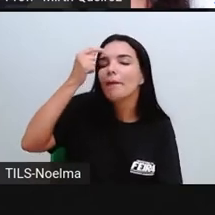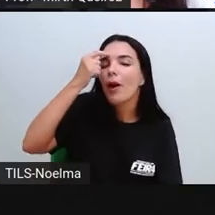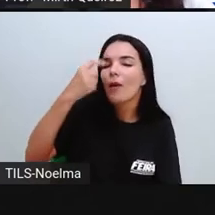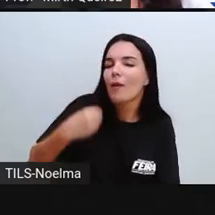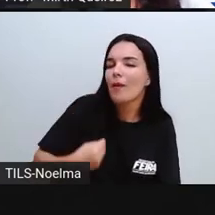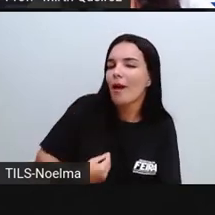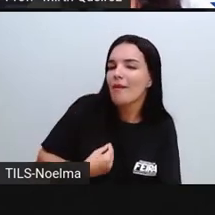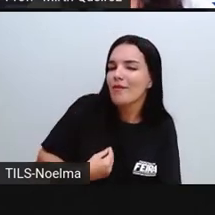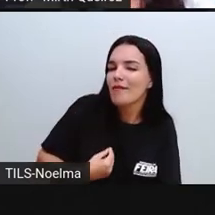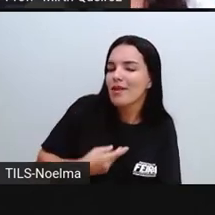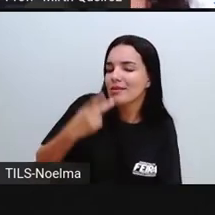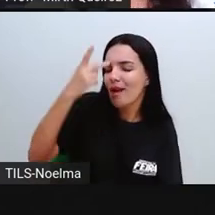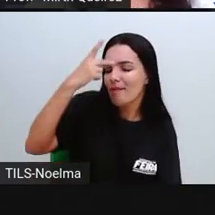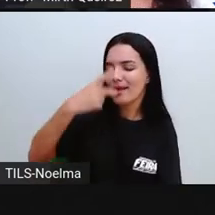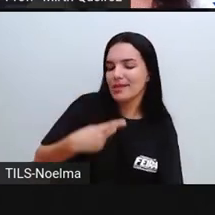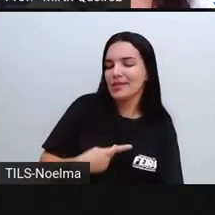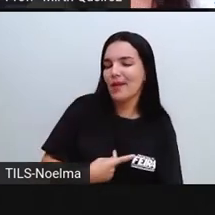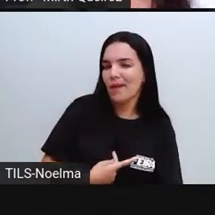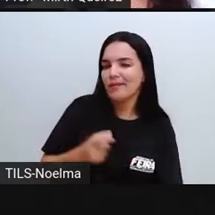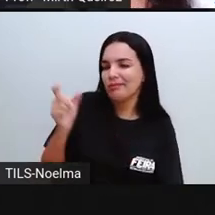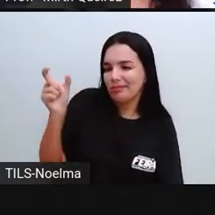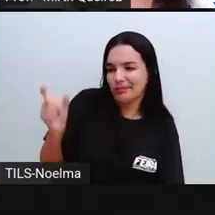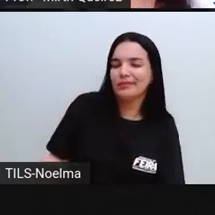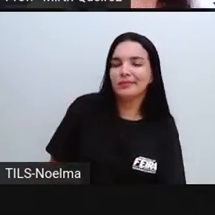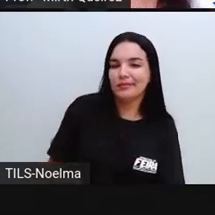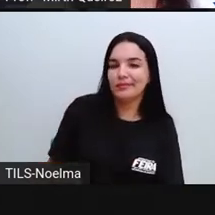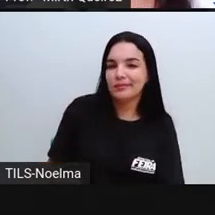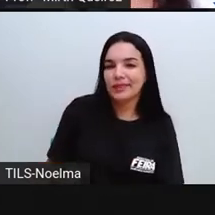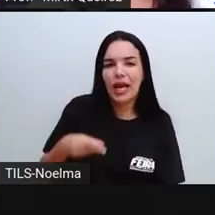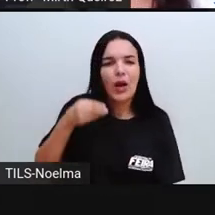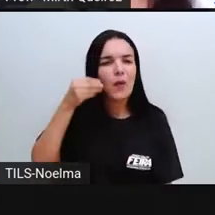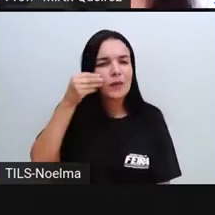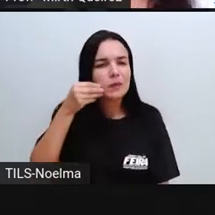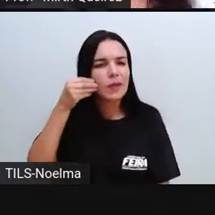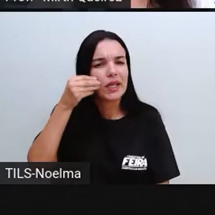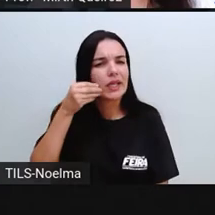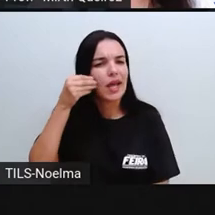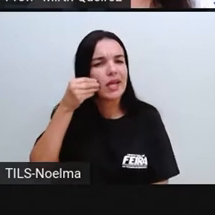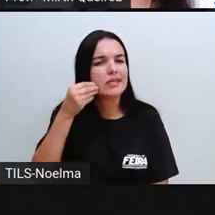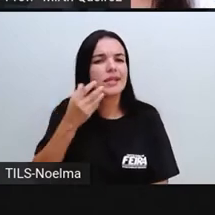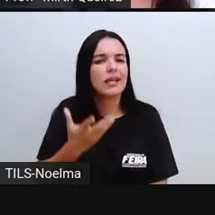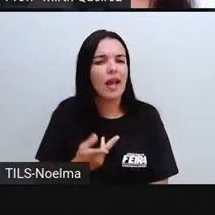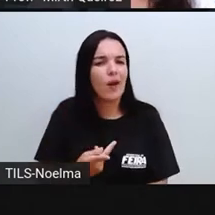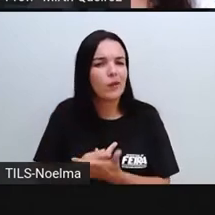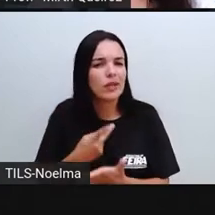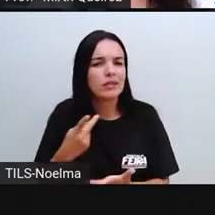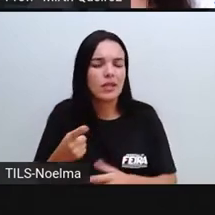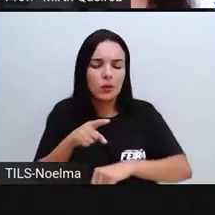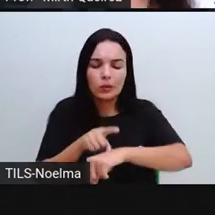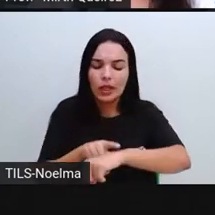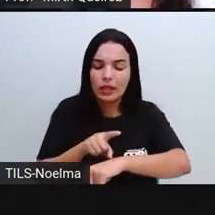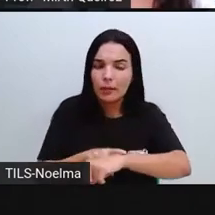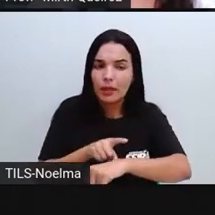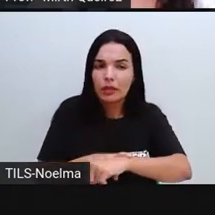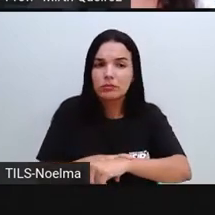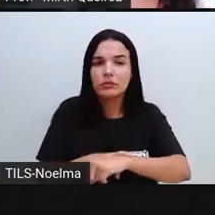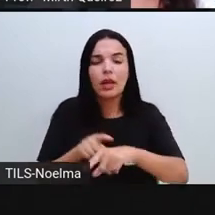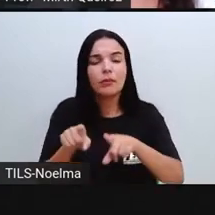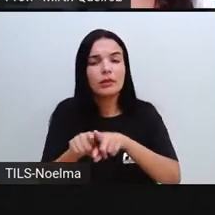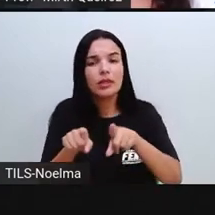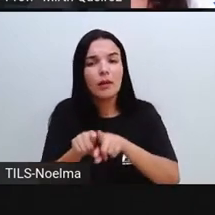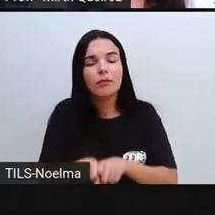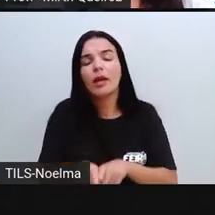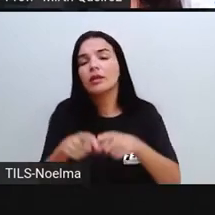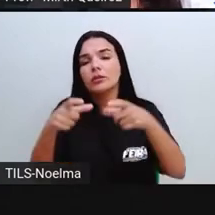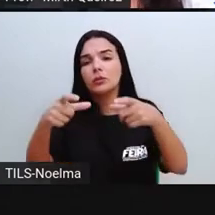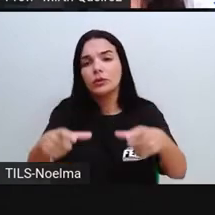vivência do indivíduo, né? Um fato que aconteceu, uma experiência que aconteceu em determinado momento e em determinado espaço. Esse tempo